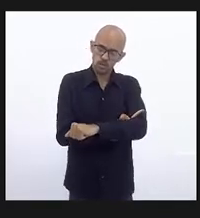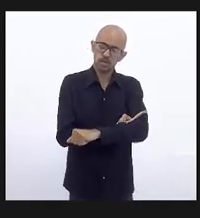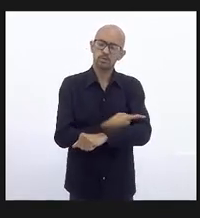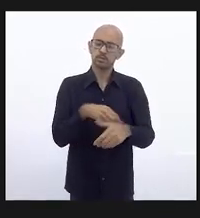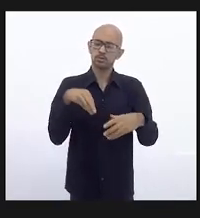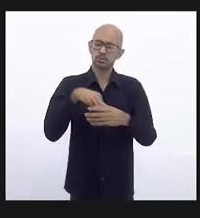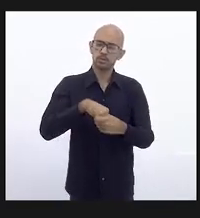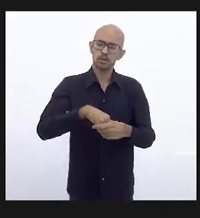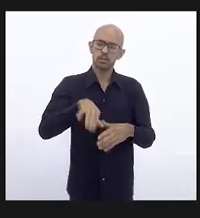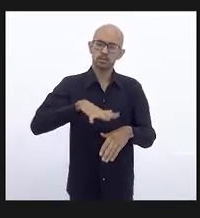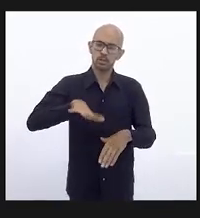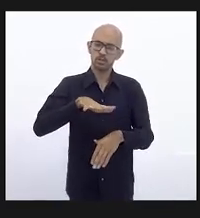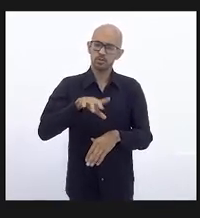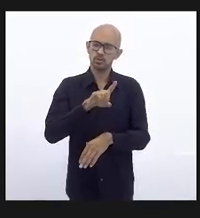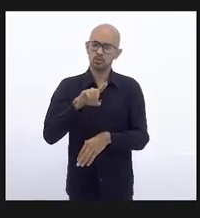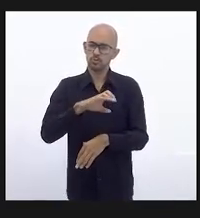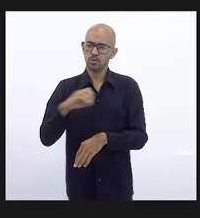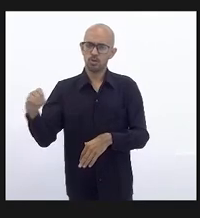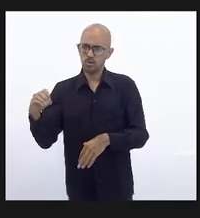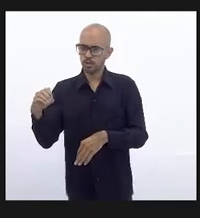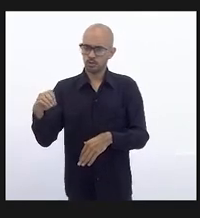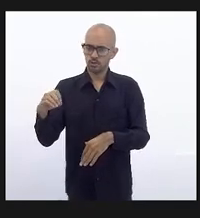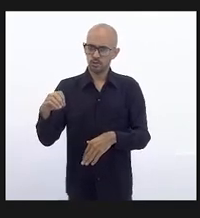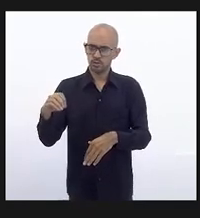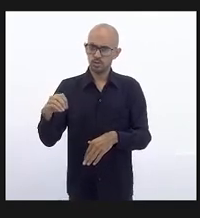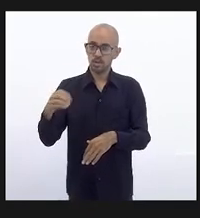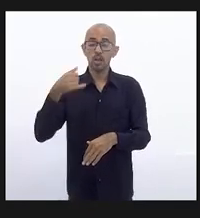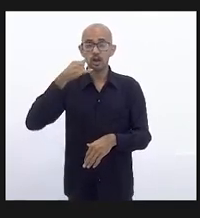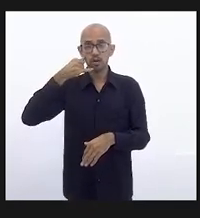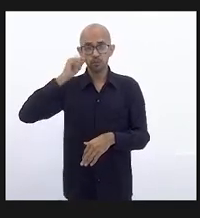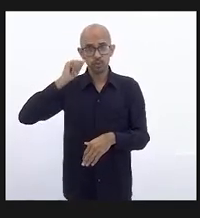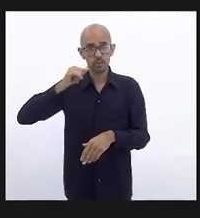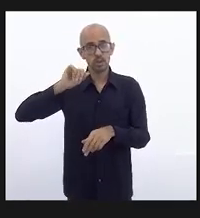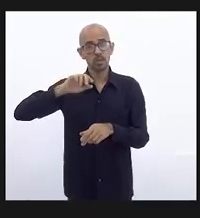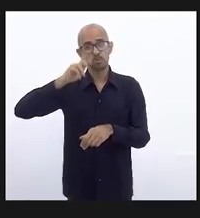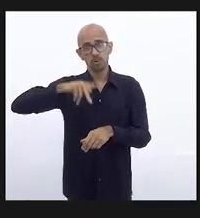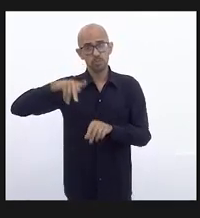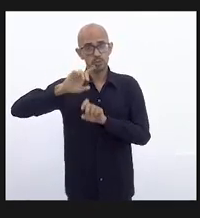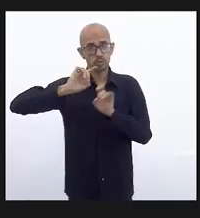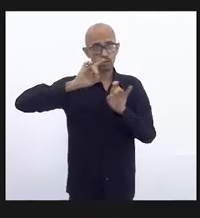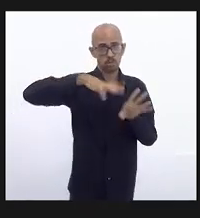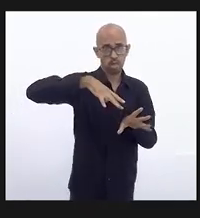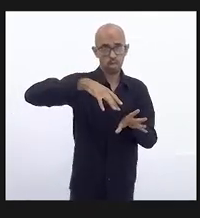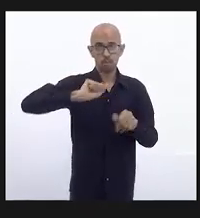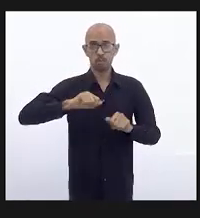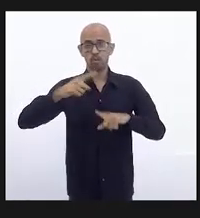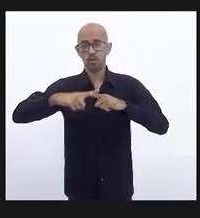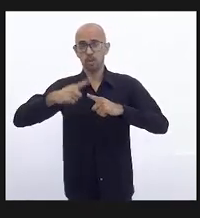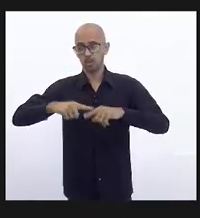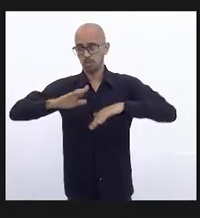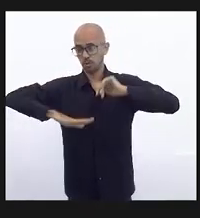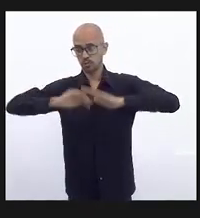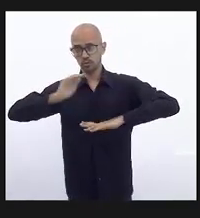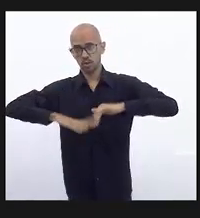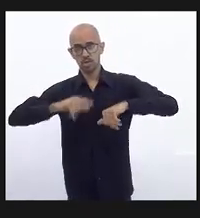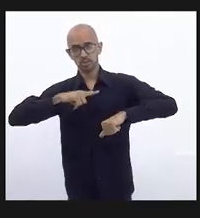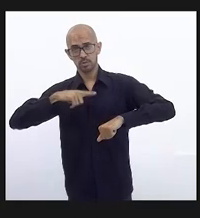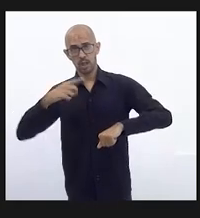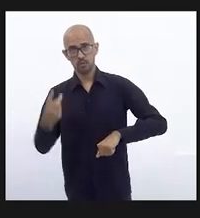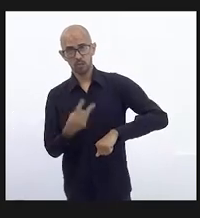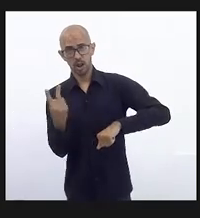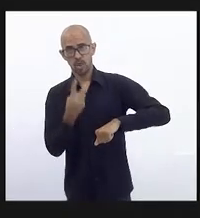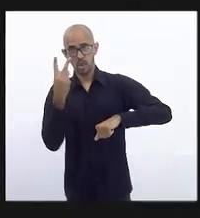Oeste, com bolsa, sem fuga de cérebros, com carreiras sendo valorizadas, com uma sede para o